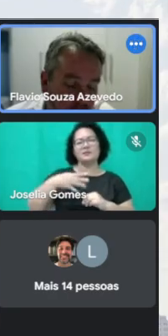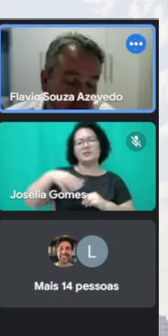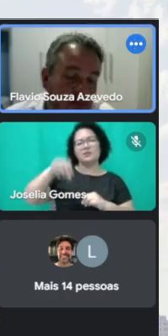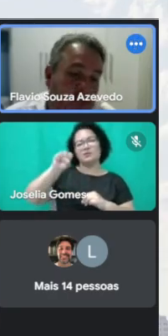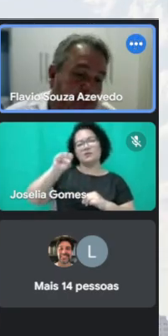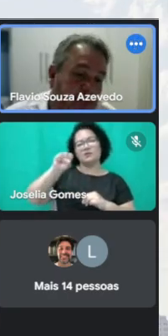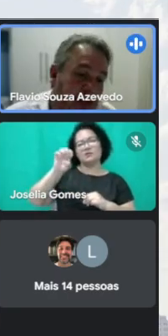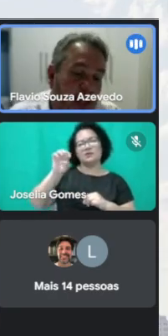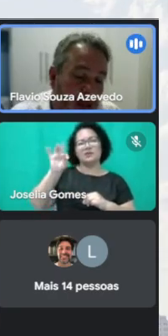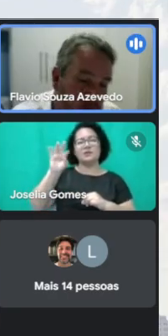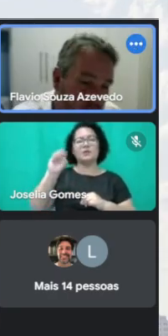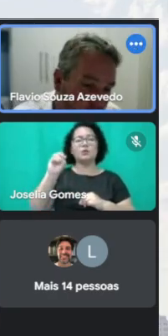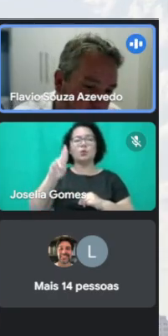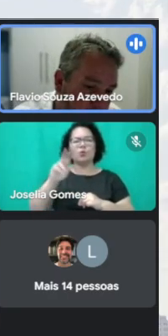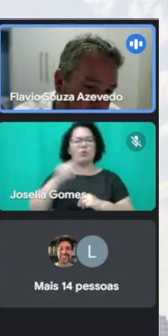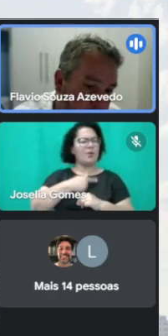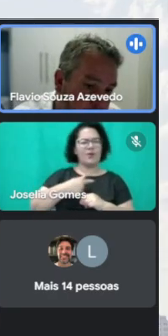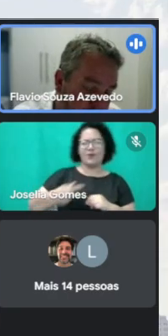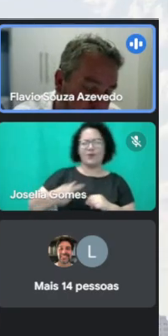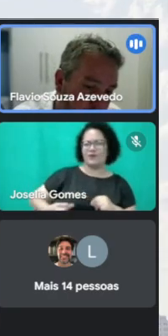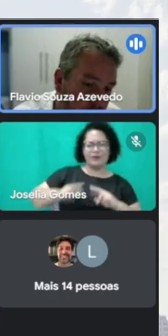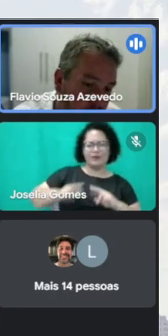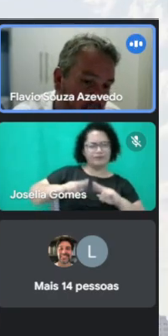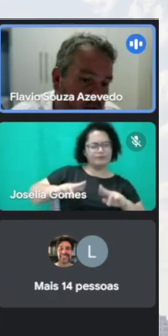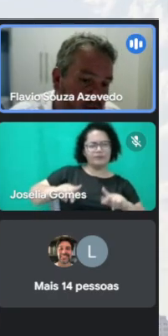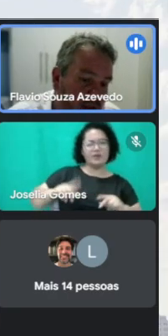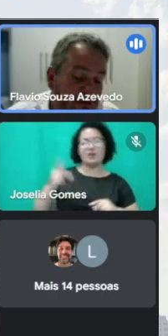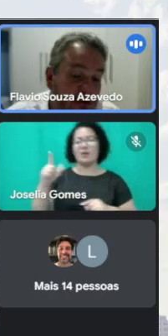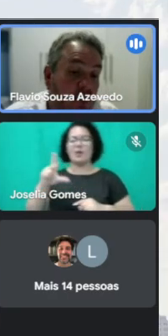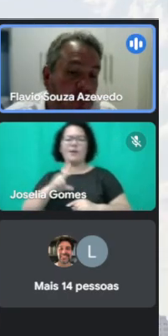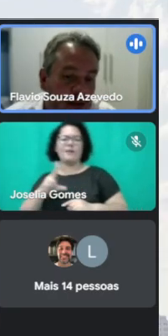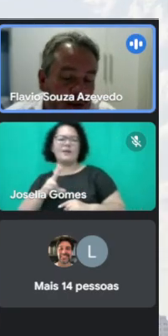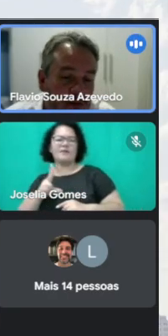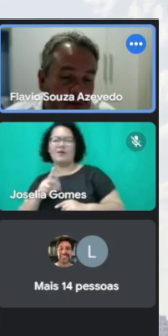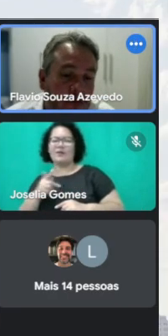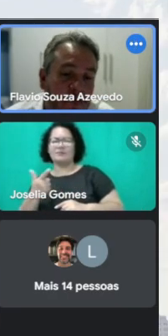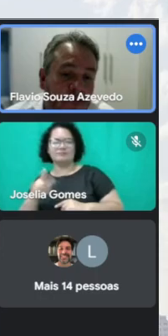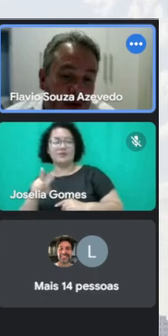governo, nem é privado, né? Ele não tem fins lucrativos. É uma